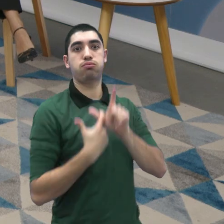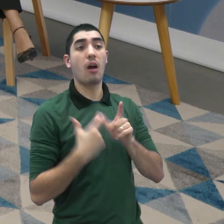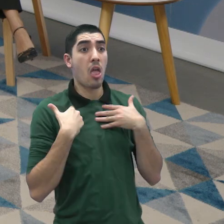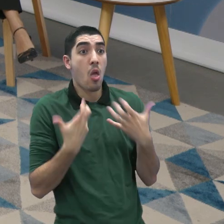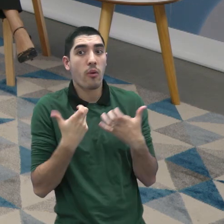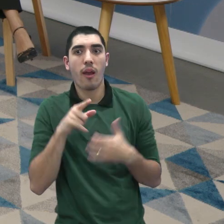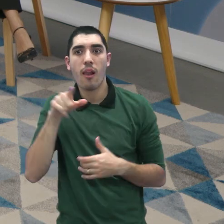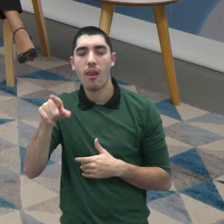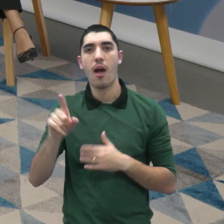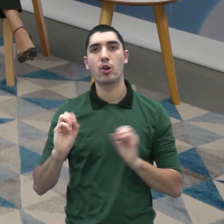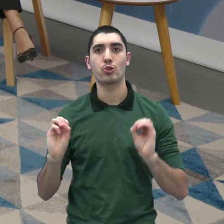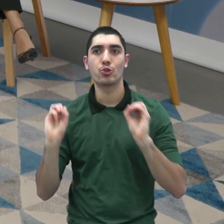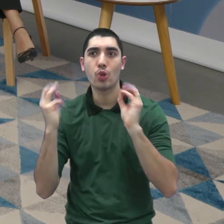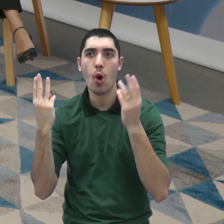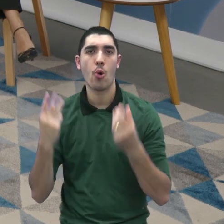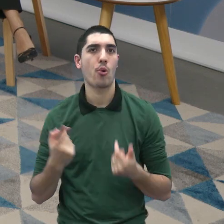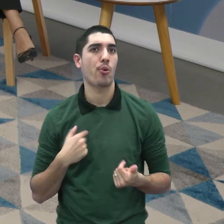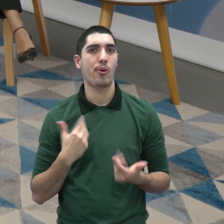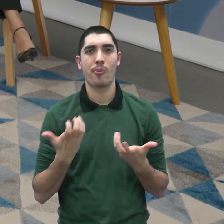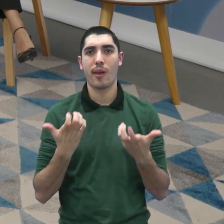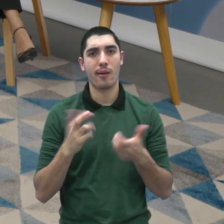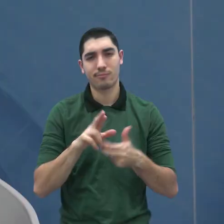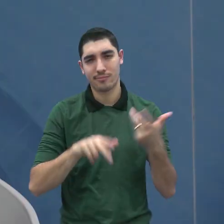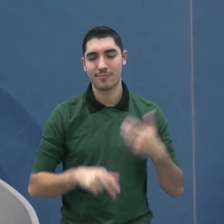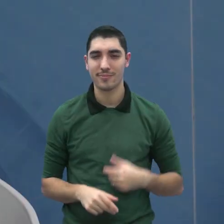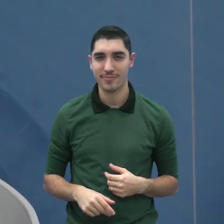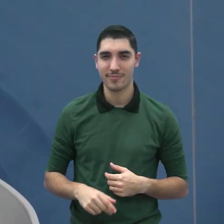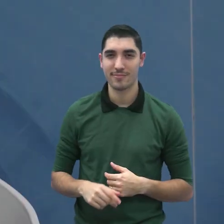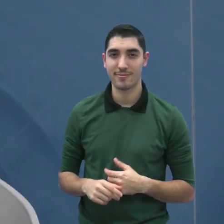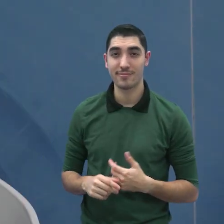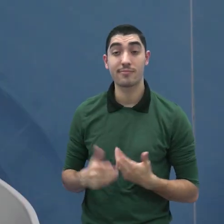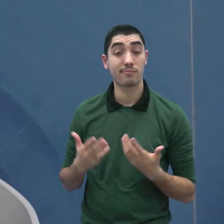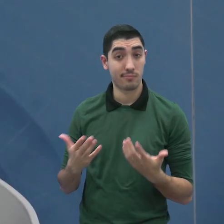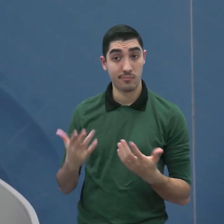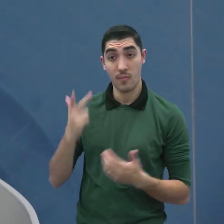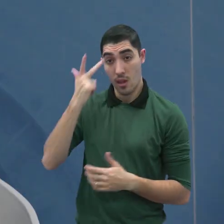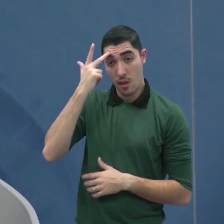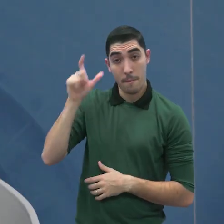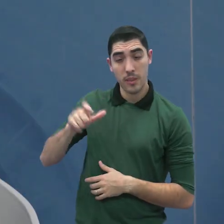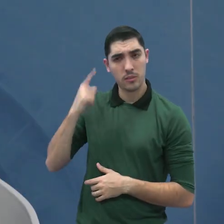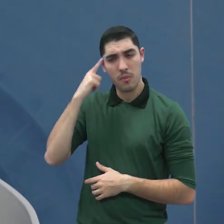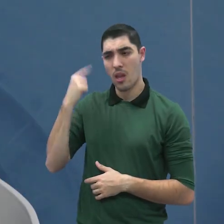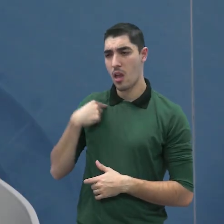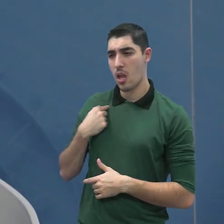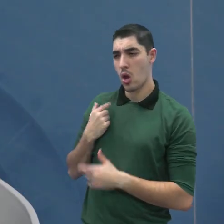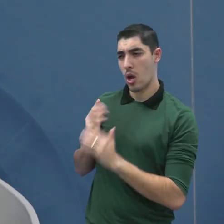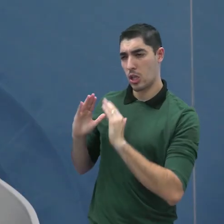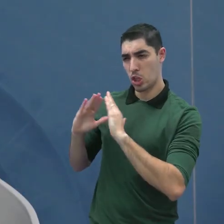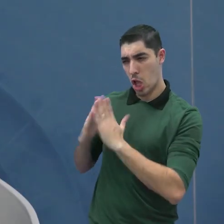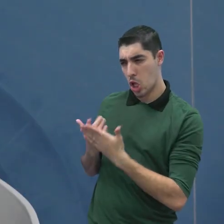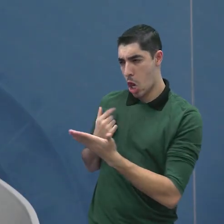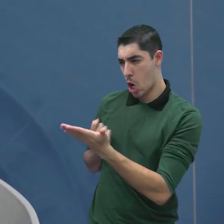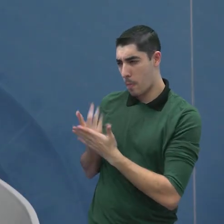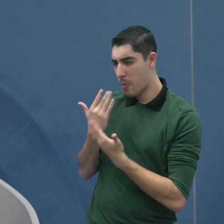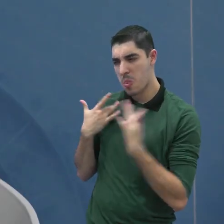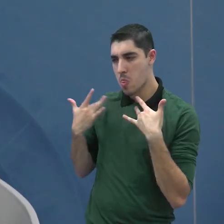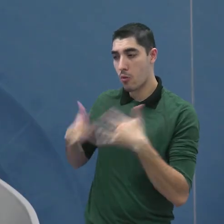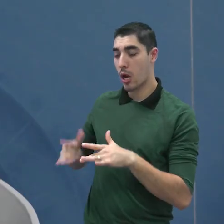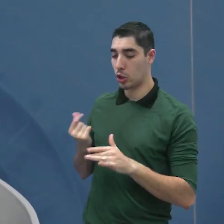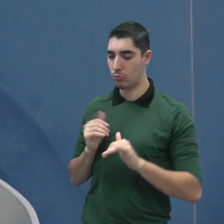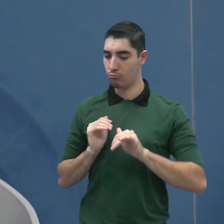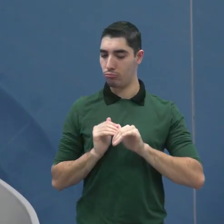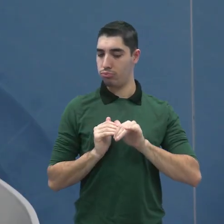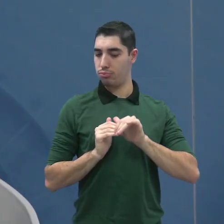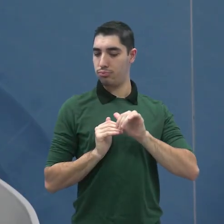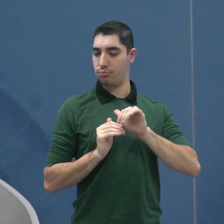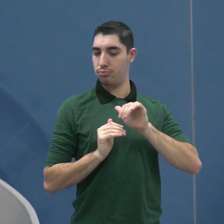estar perto, ir em algum show do ídolo. Eu deixo de comprar na cantina da escola para poder guardar